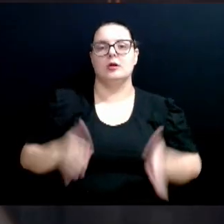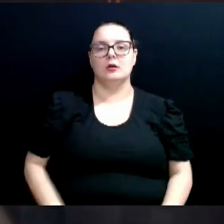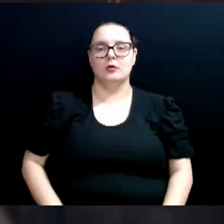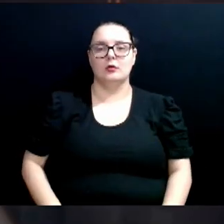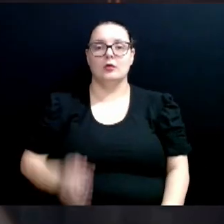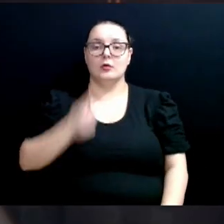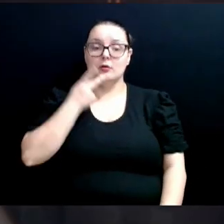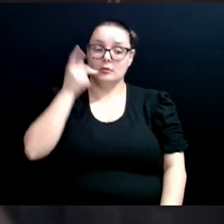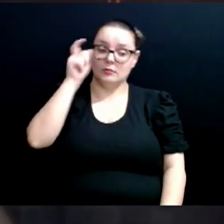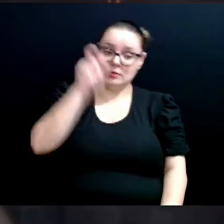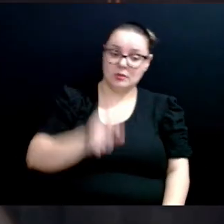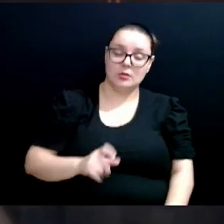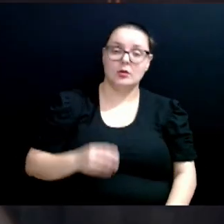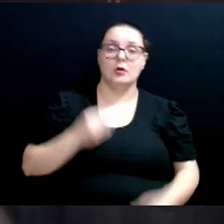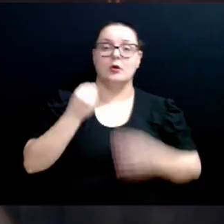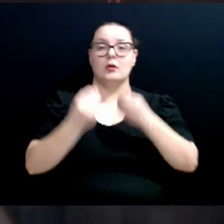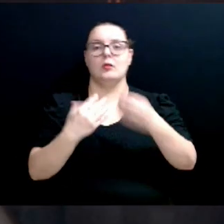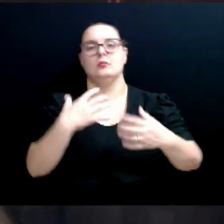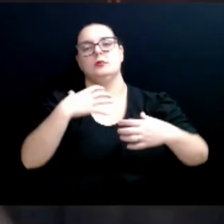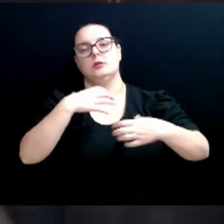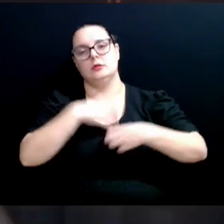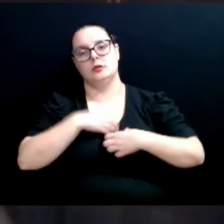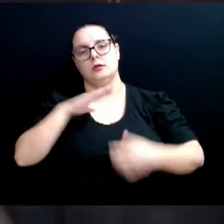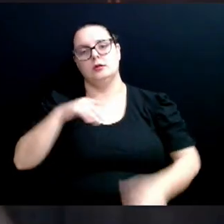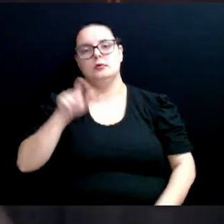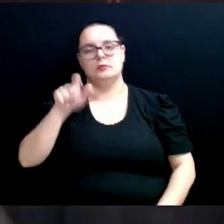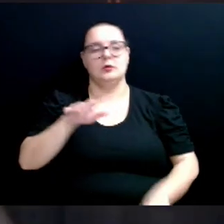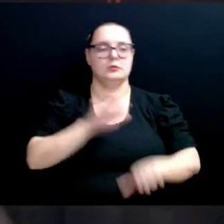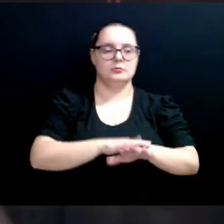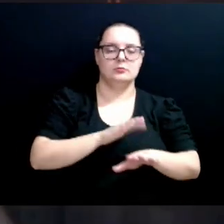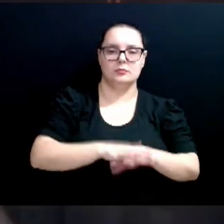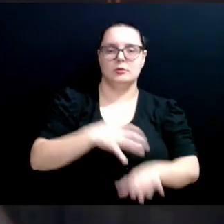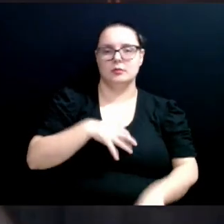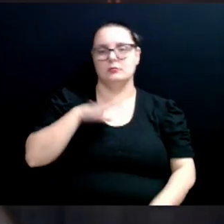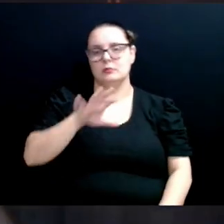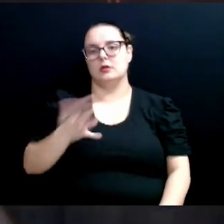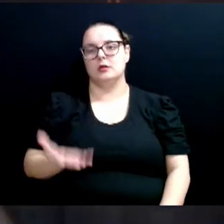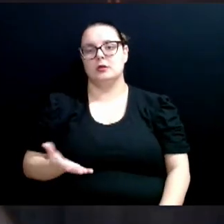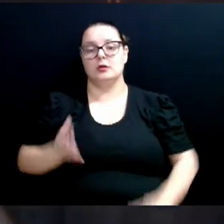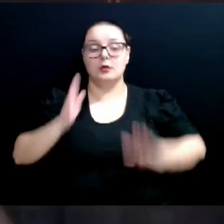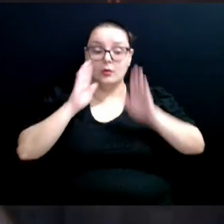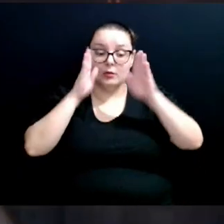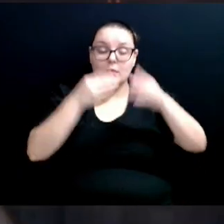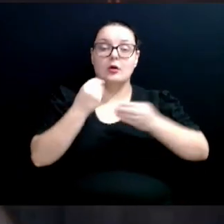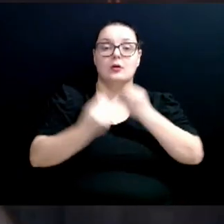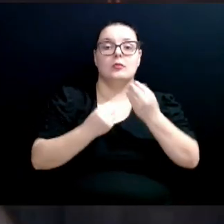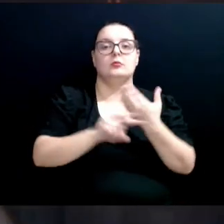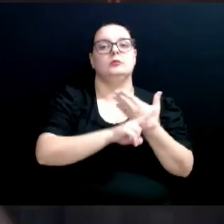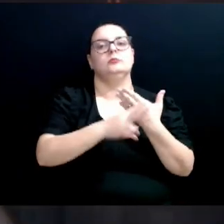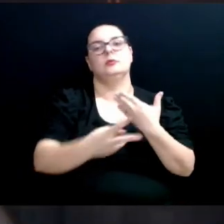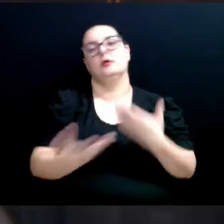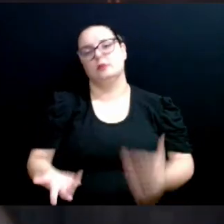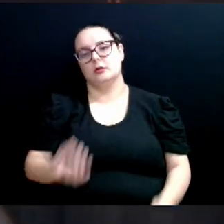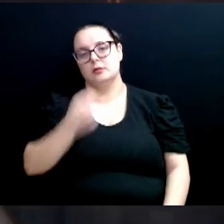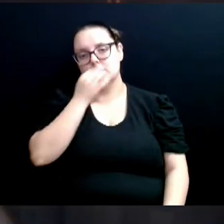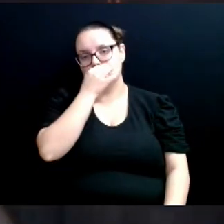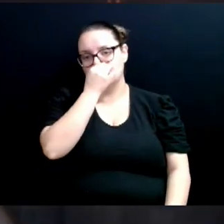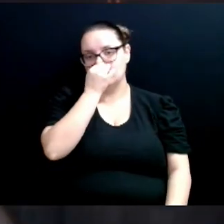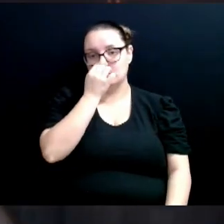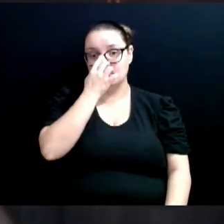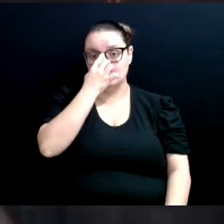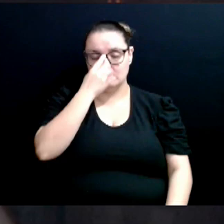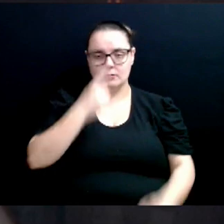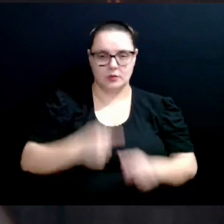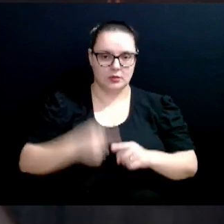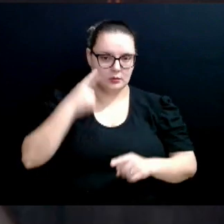como a gente se sente quando o outro age daquela forma. Então, focar também como aquilo te afeta, né? Porque, em geral, às vezes a gente vai muito